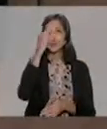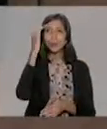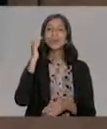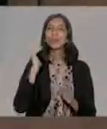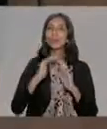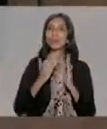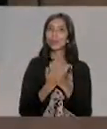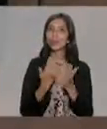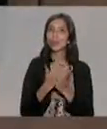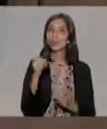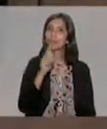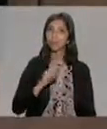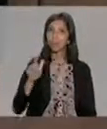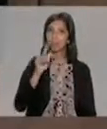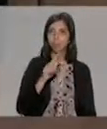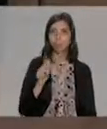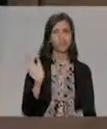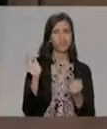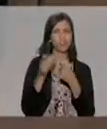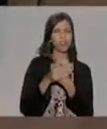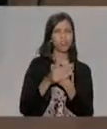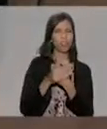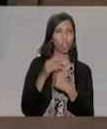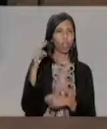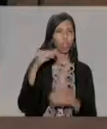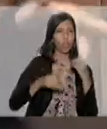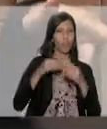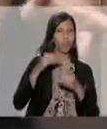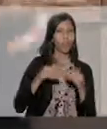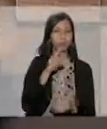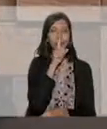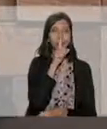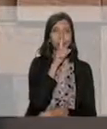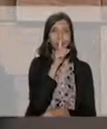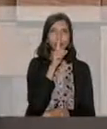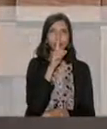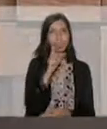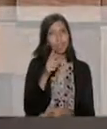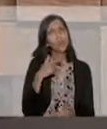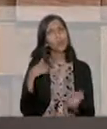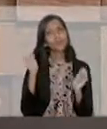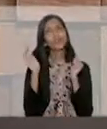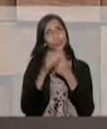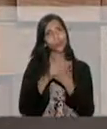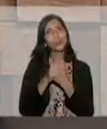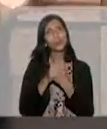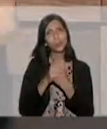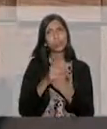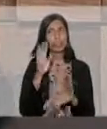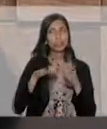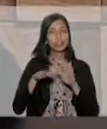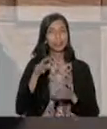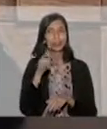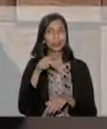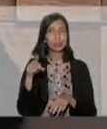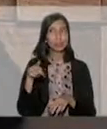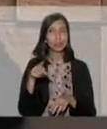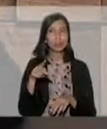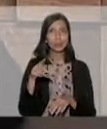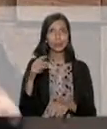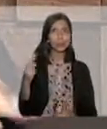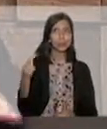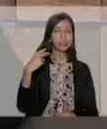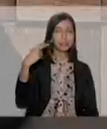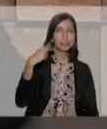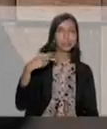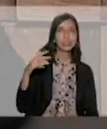pessoal da literatura esconde que vê novela. Eu escondia que via novela, né? Mas corria, os professores, às vezes a novela estava